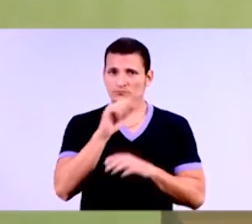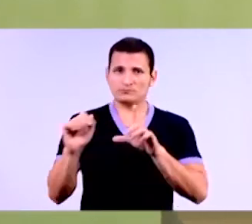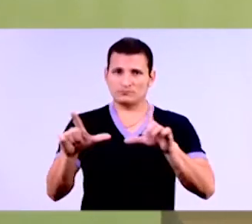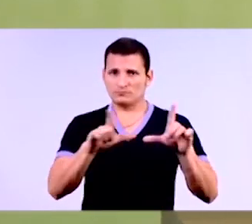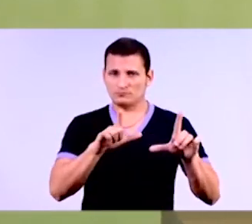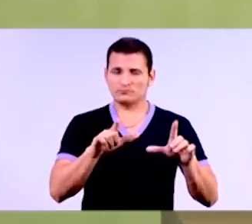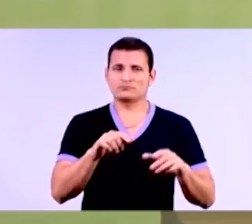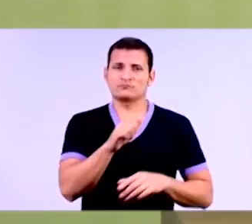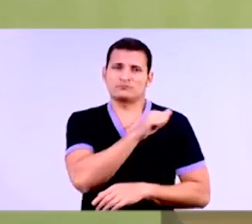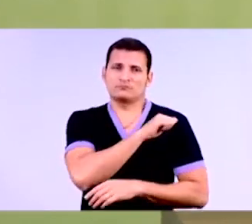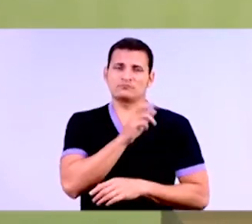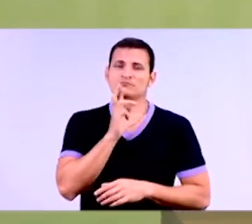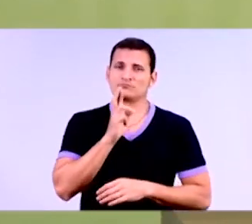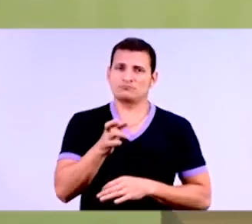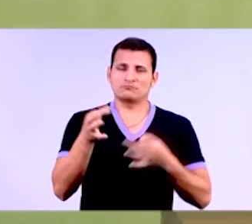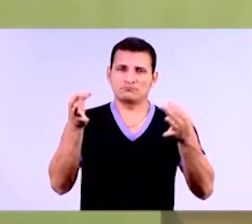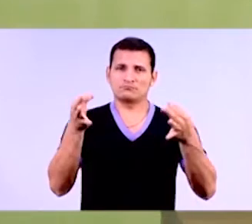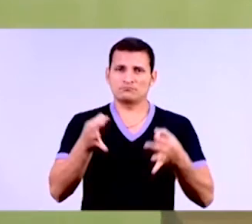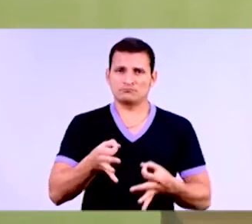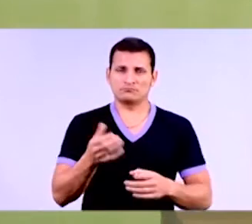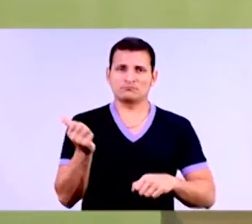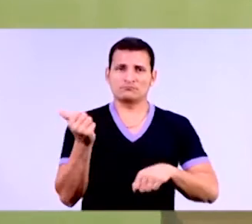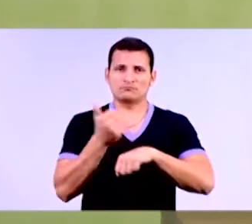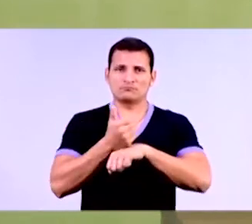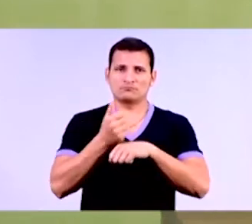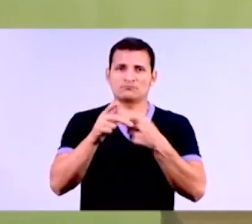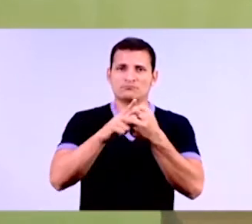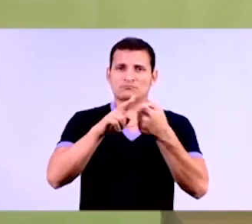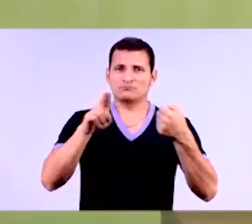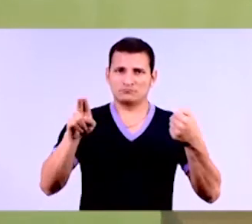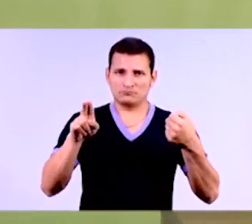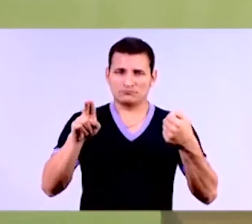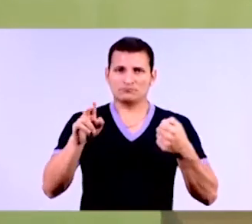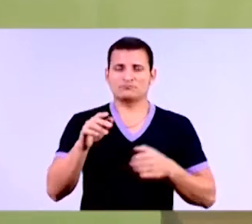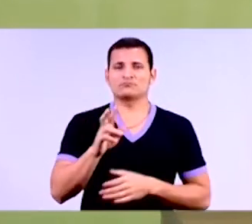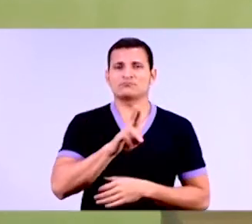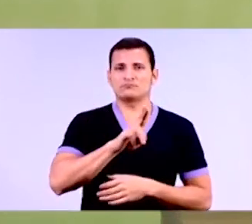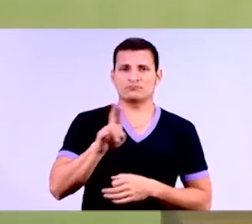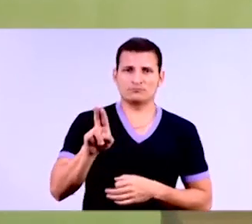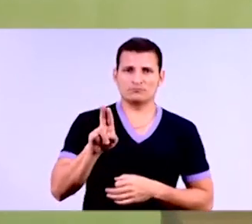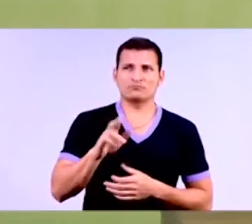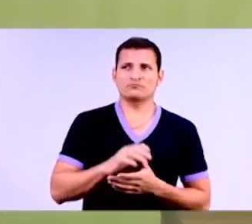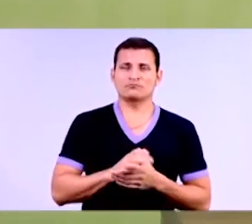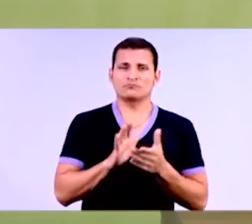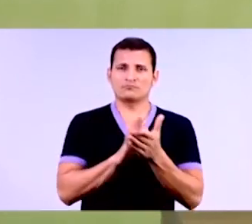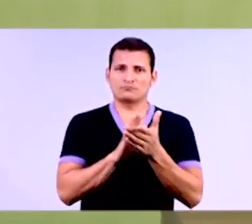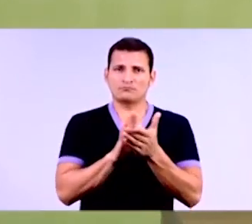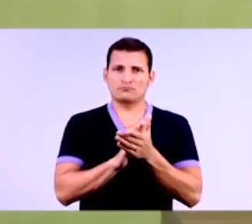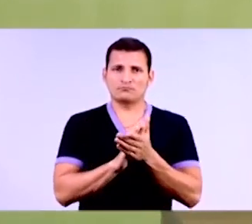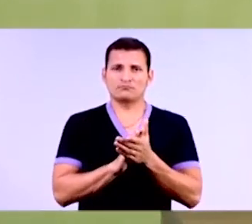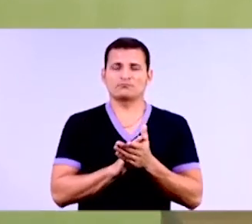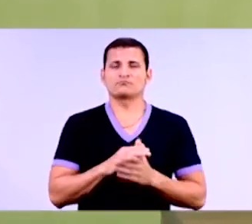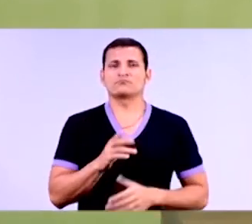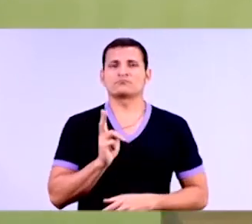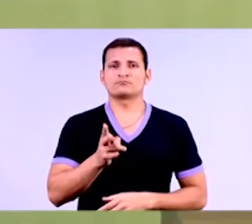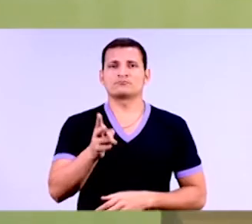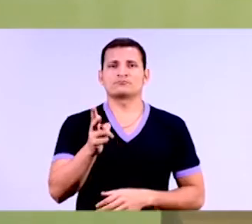estavam aqui respondendo direitinho, substituindo os pronomes pelos nomes. Parabéns, meninos. Continuem